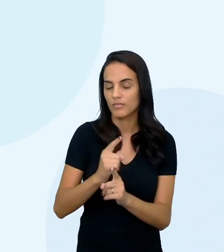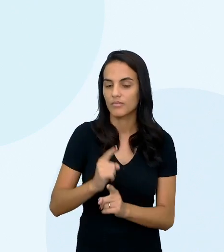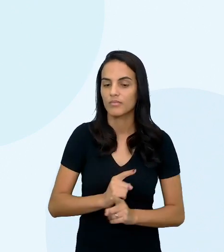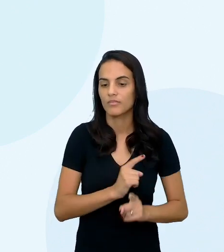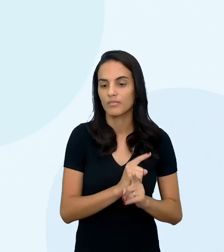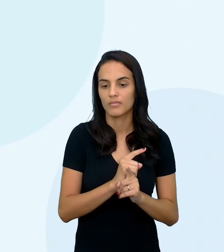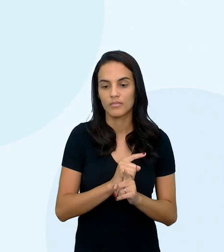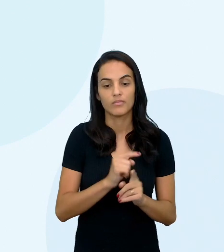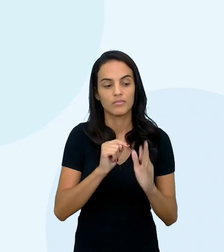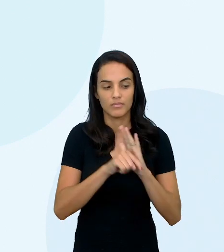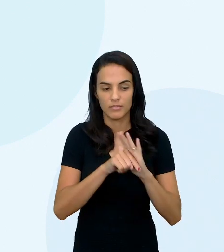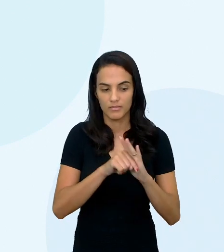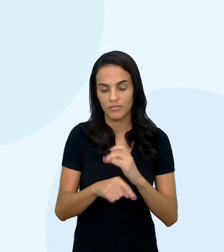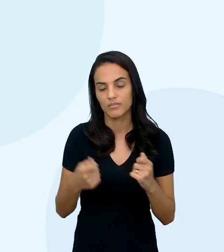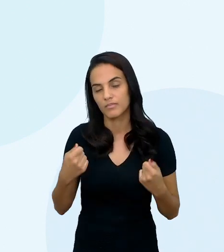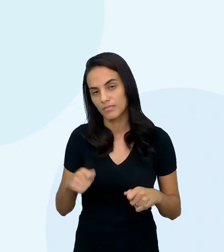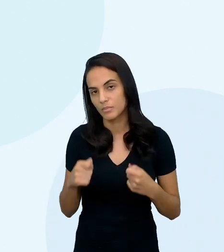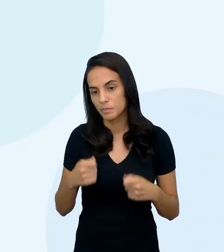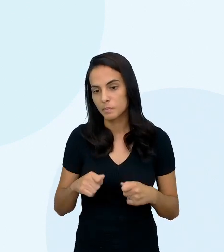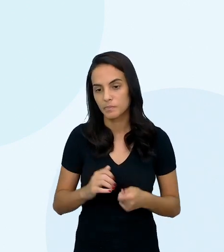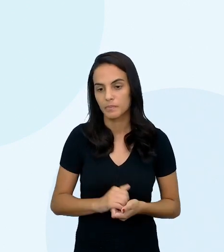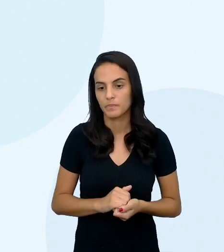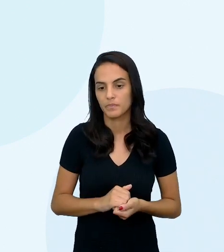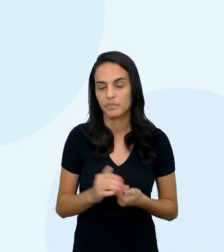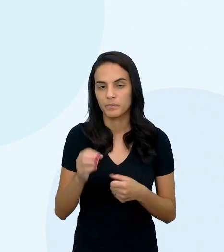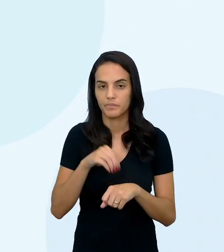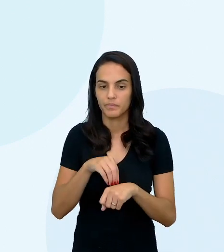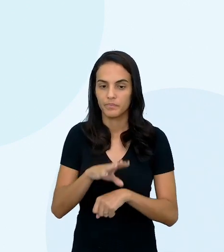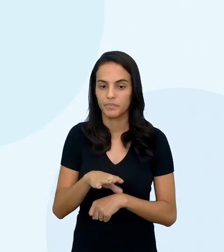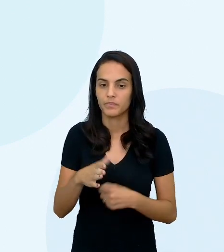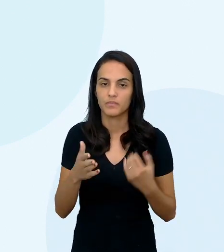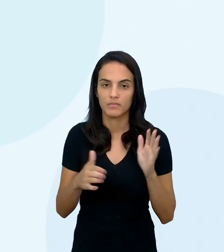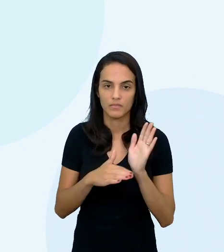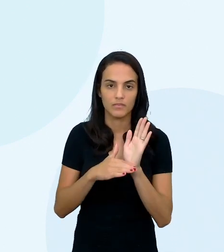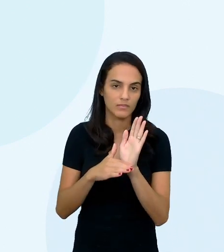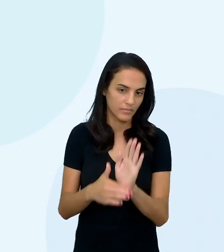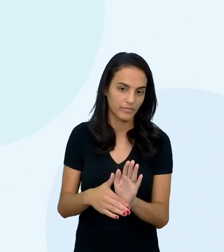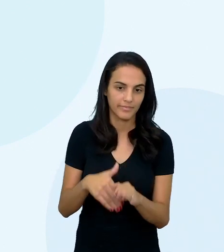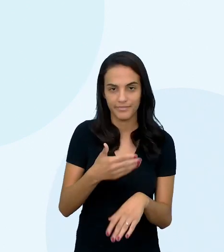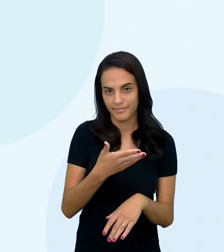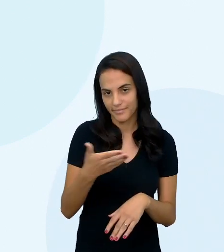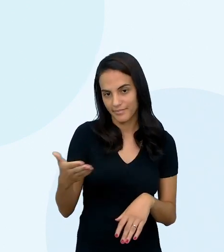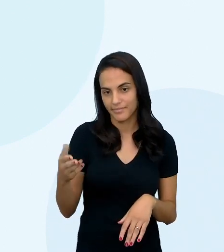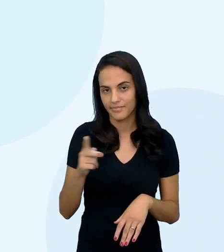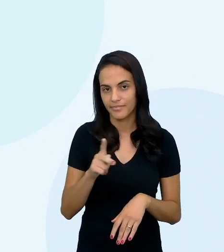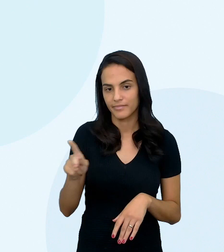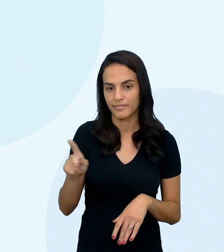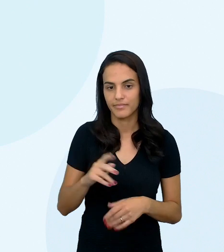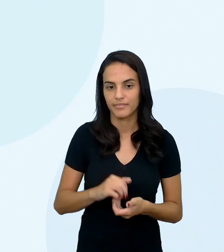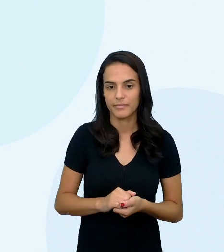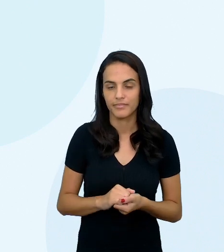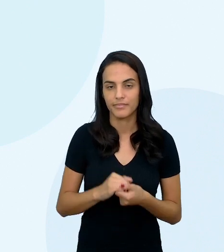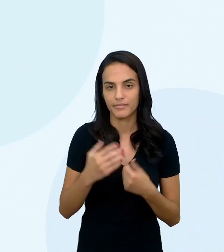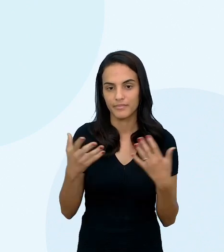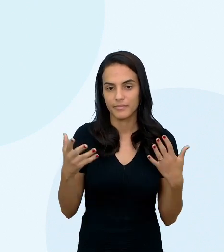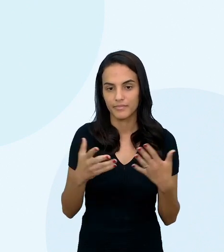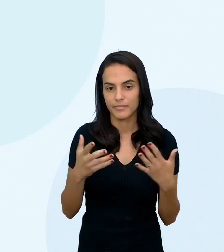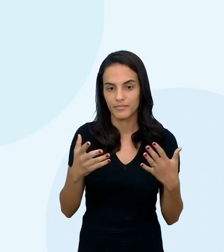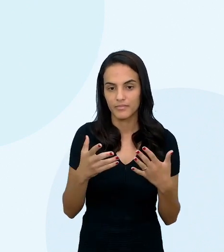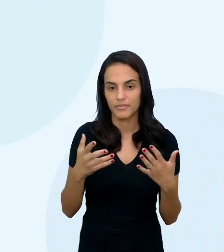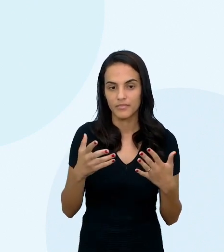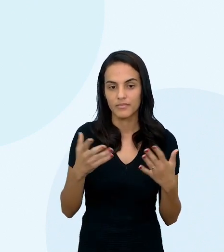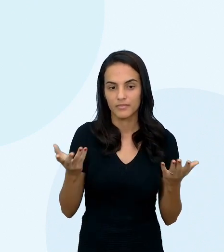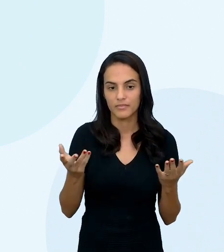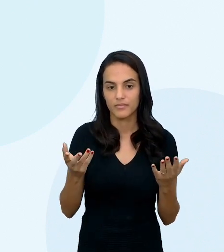vai precisar pesquisar e vai precisar aí também da orientação e do auxílio do seu professor. Deixo então aí para